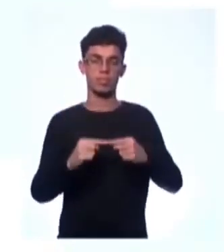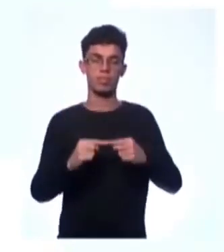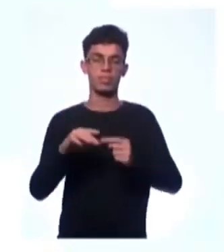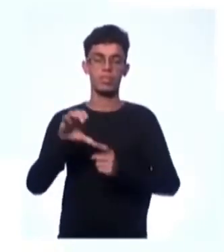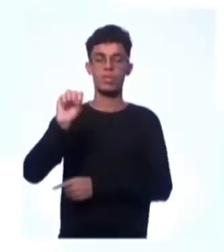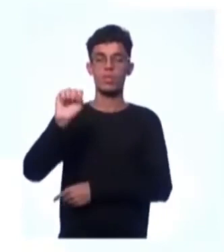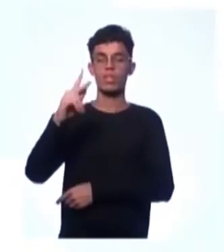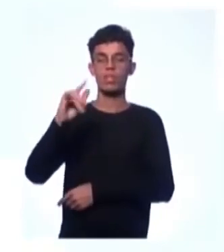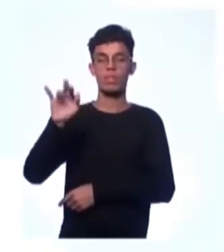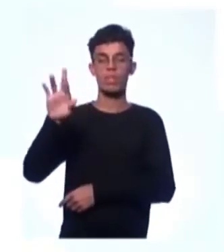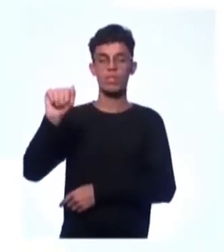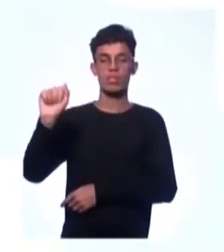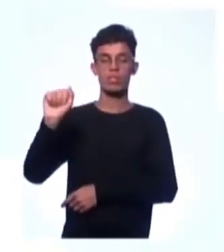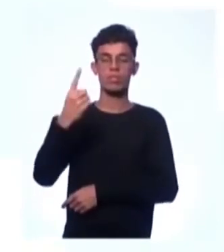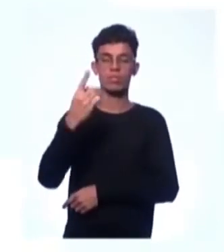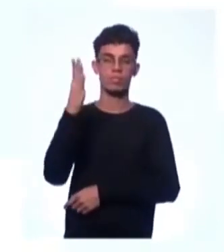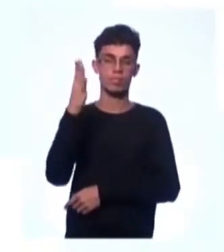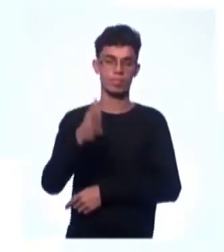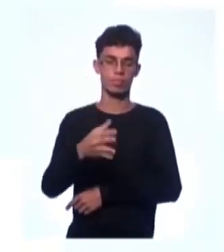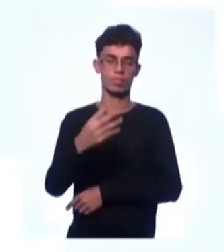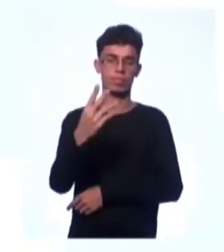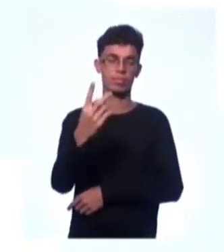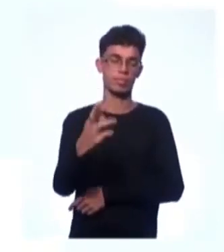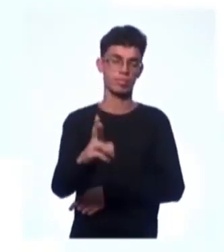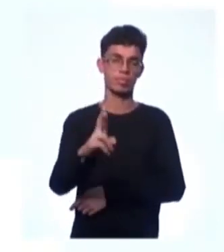espira? 1 minuto e meio para a galera aí.